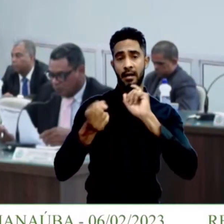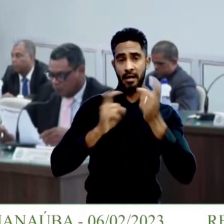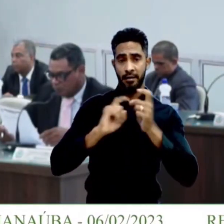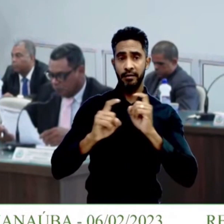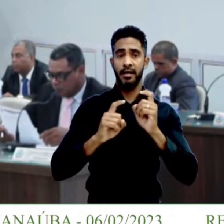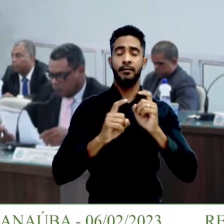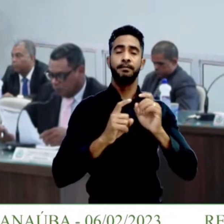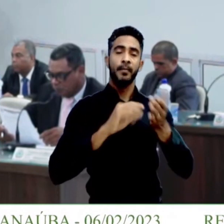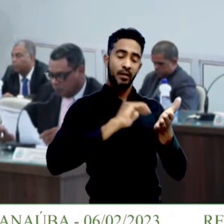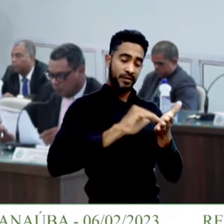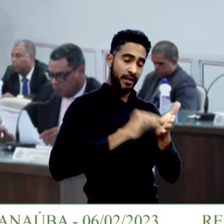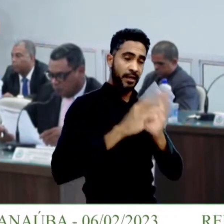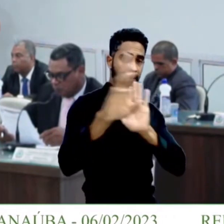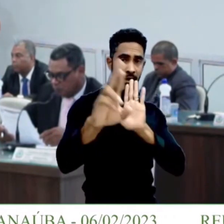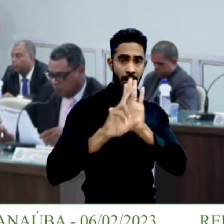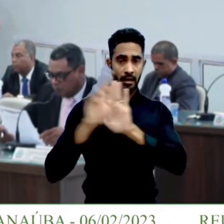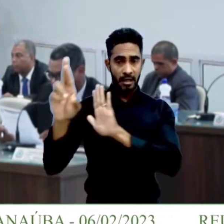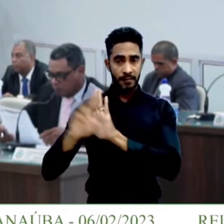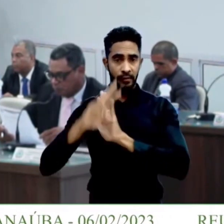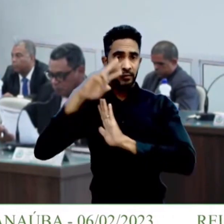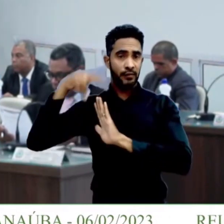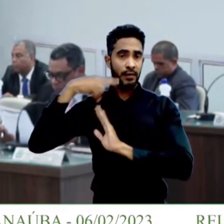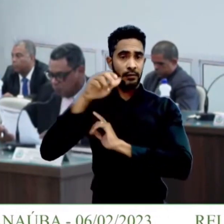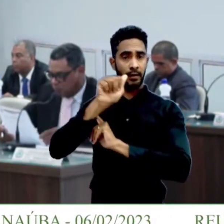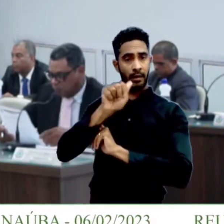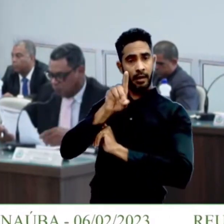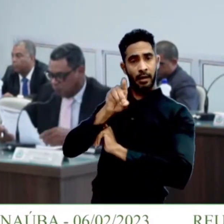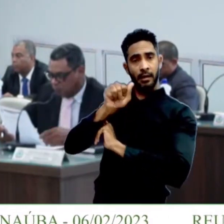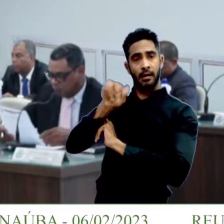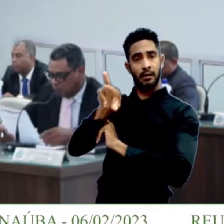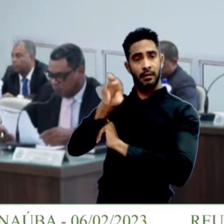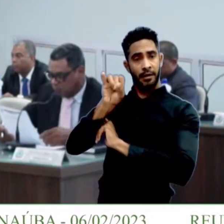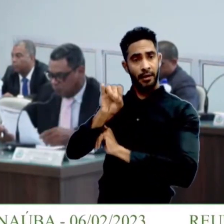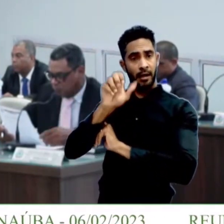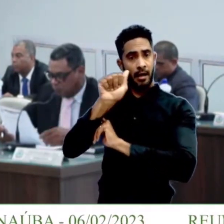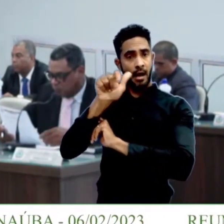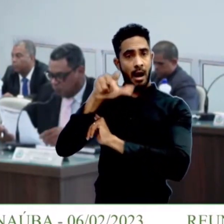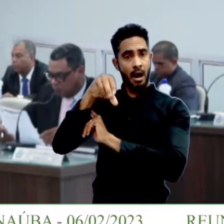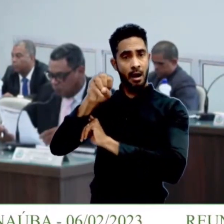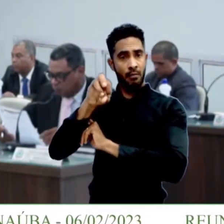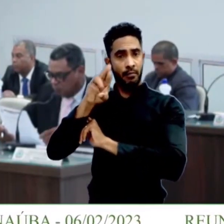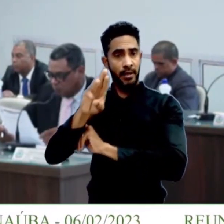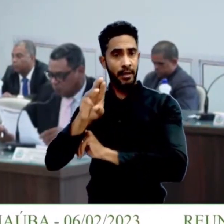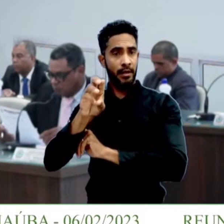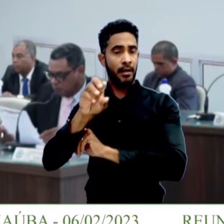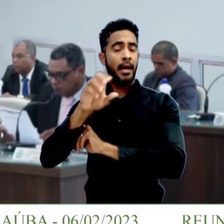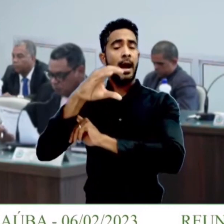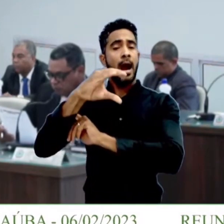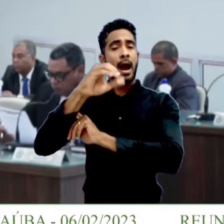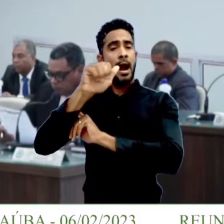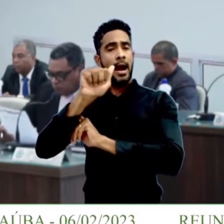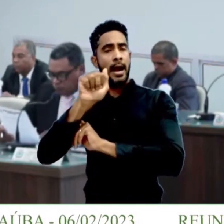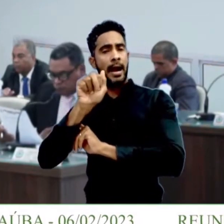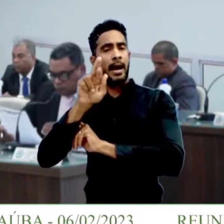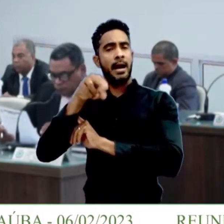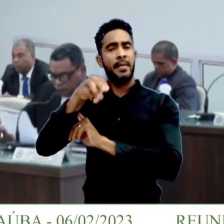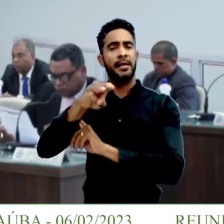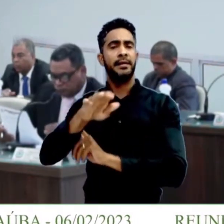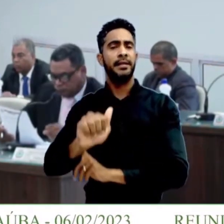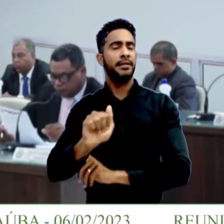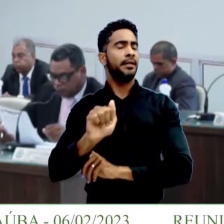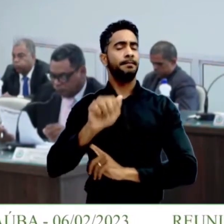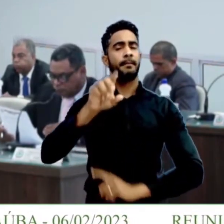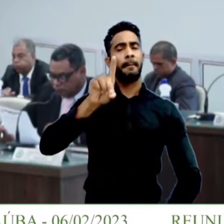secretário faz a chamada respondendo os vereadores Adauri Soares Cordeiro, Almir Dias Santos, Carmelina Romana da Silva